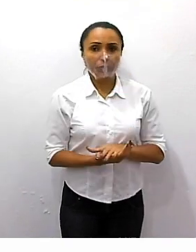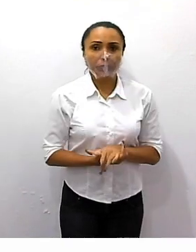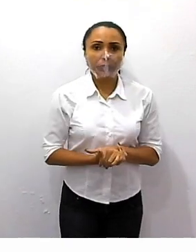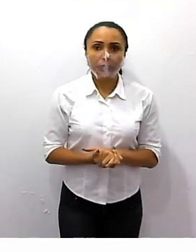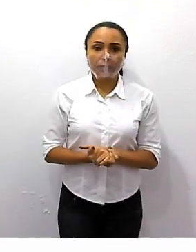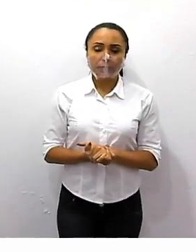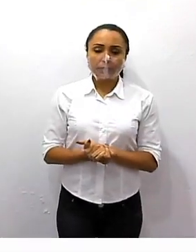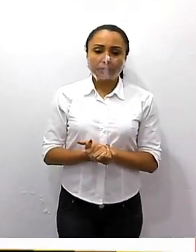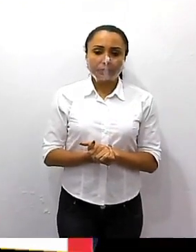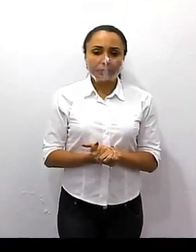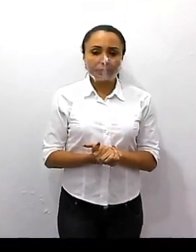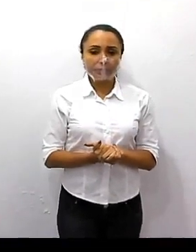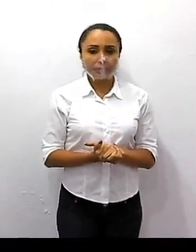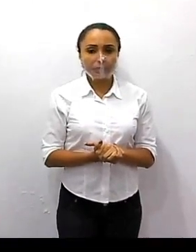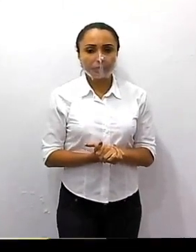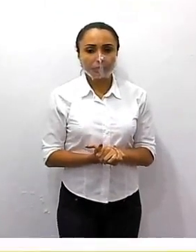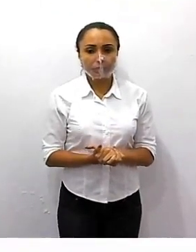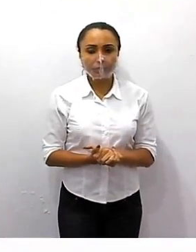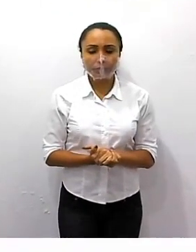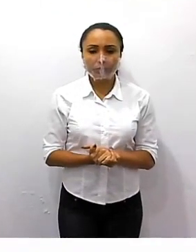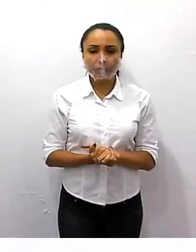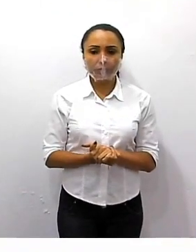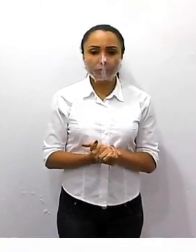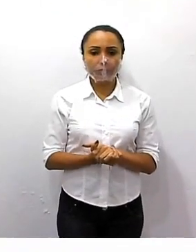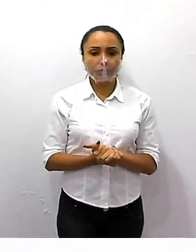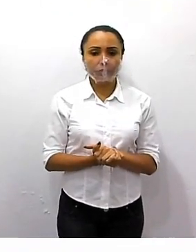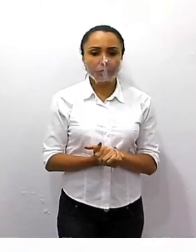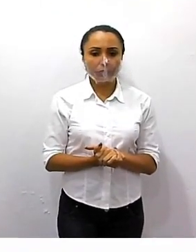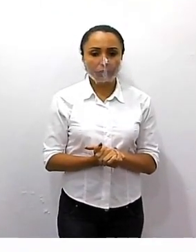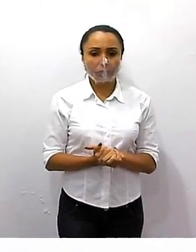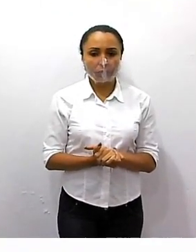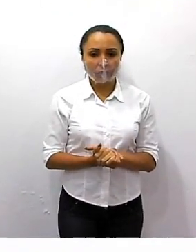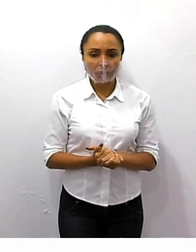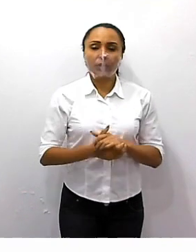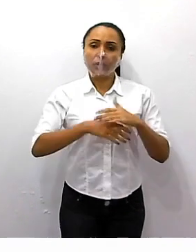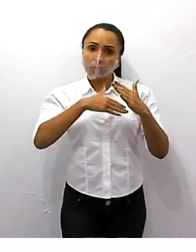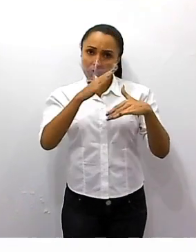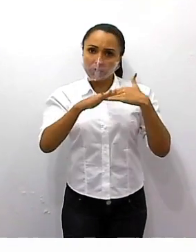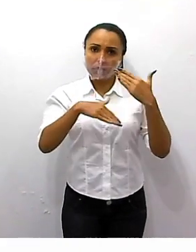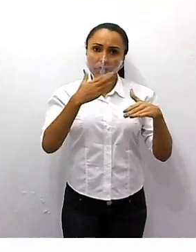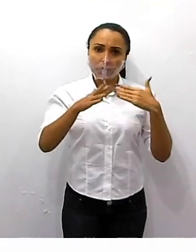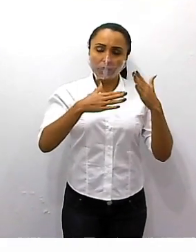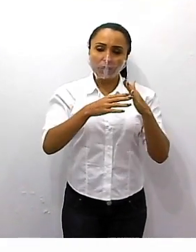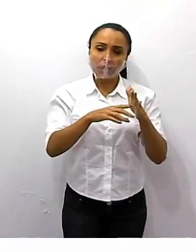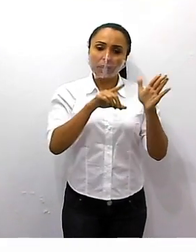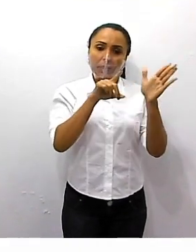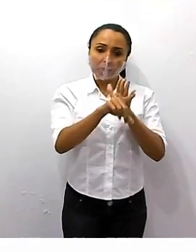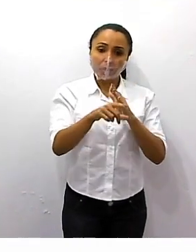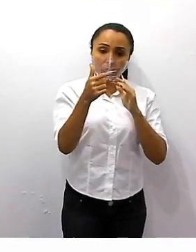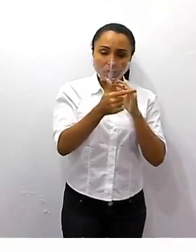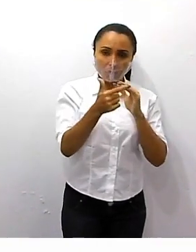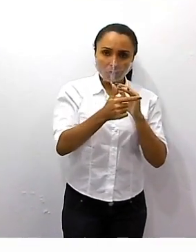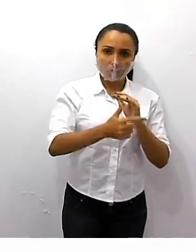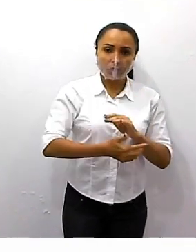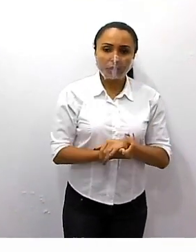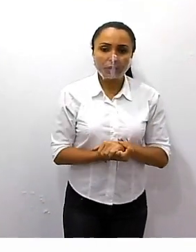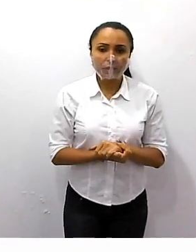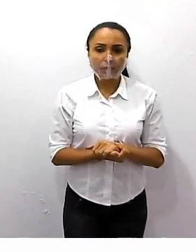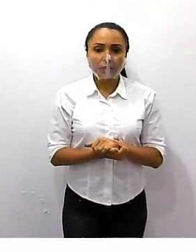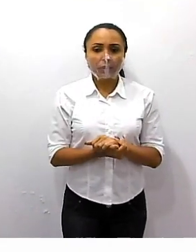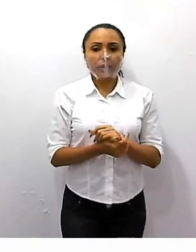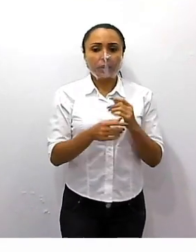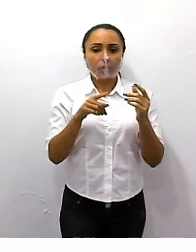B, ok, pessoal? Ainda nesse ritmo, a gente vai ver a próxima questão. Olha lá, aponte